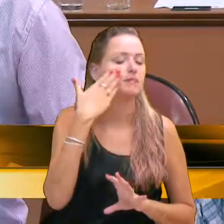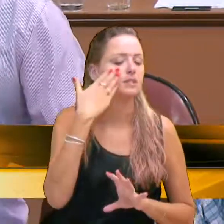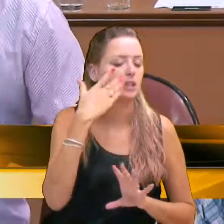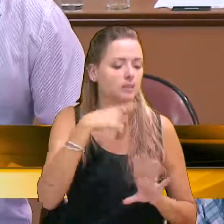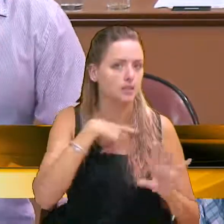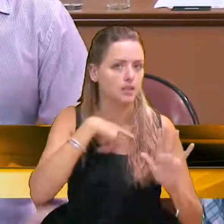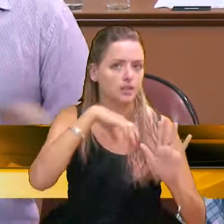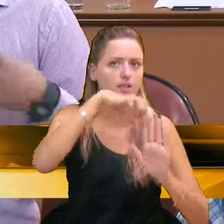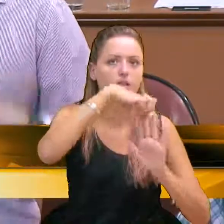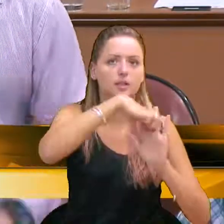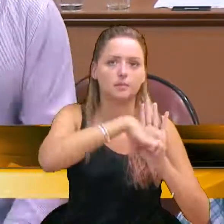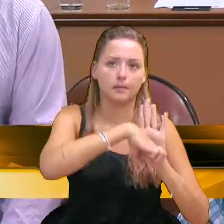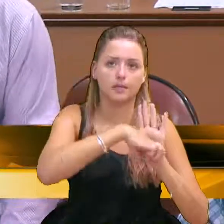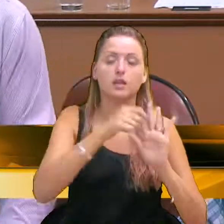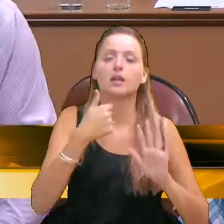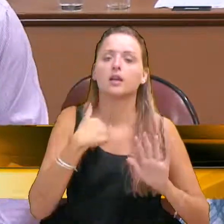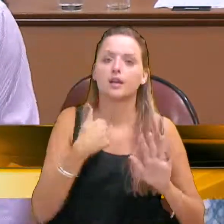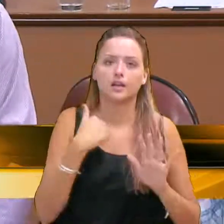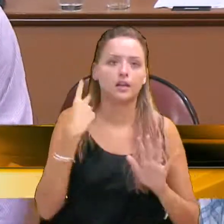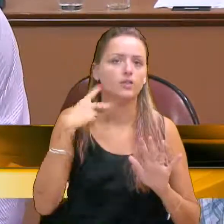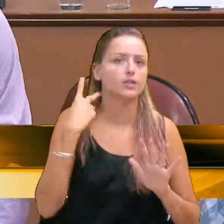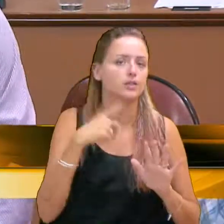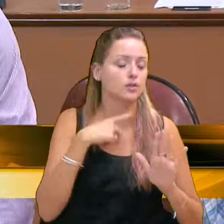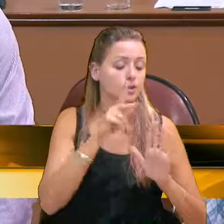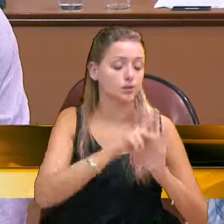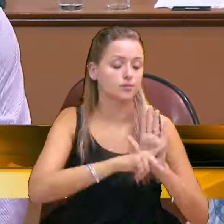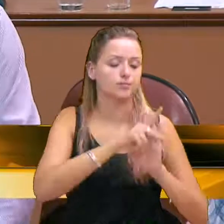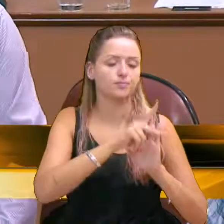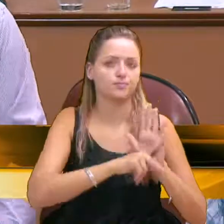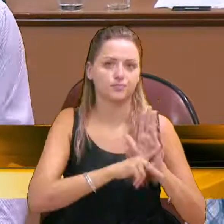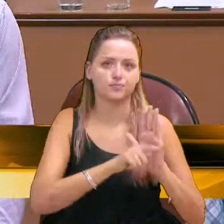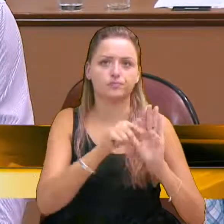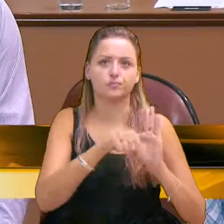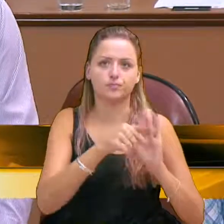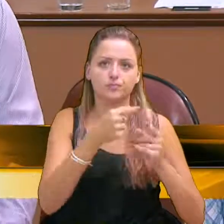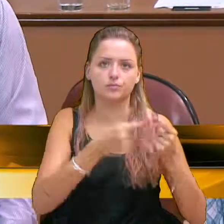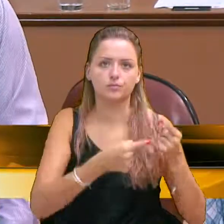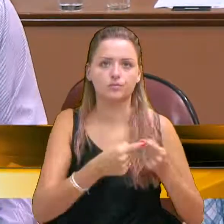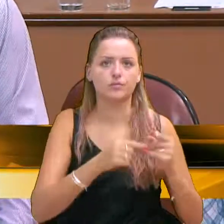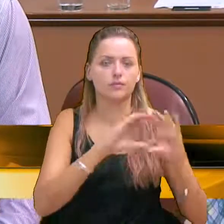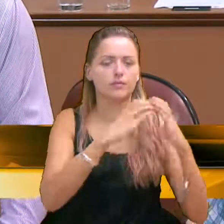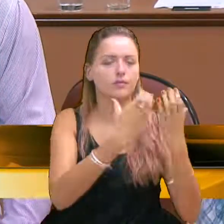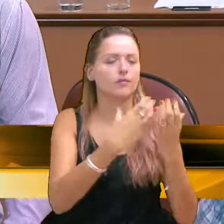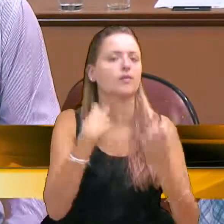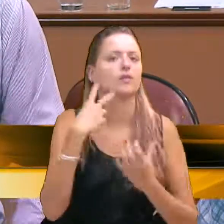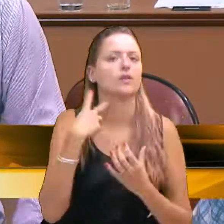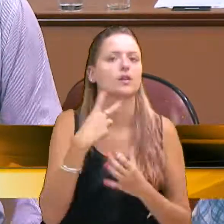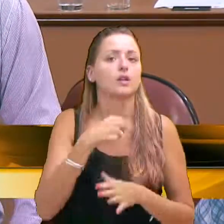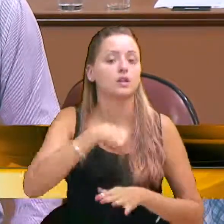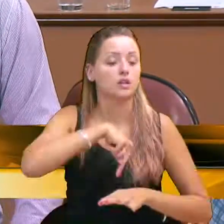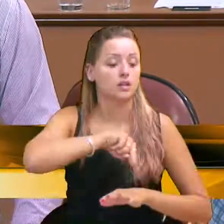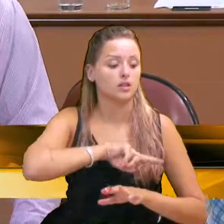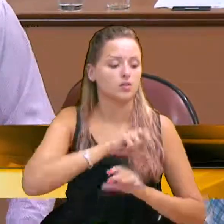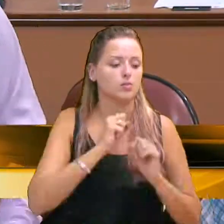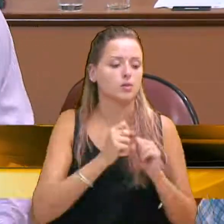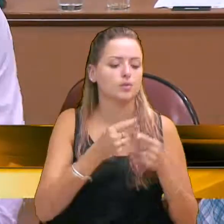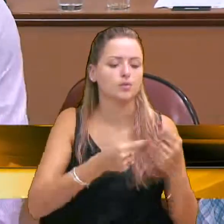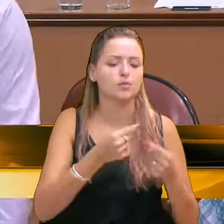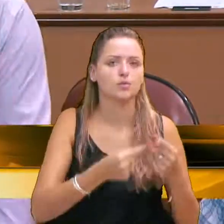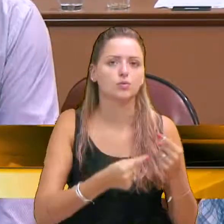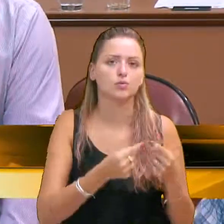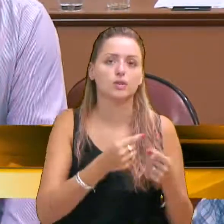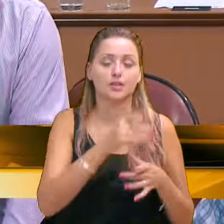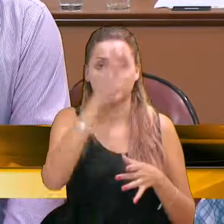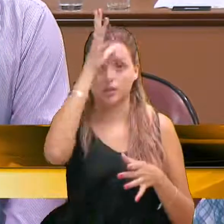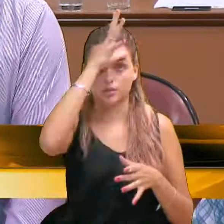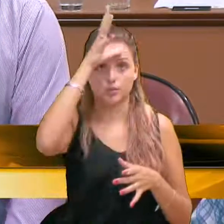emendas. Inclusive este vereador tem um projeto tramitando aqui nesta casa, que a gente pode discutir ali na frente, que o